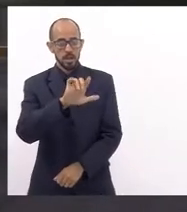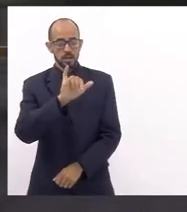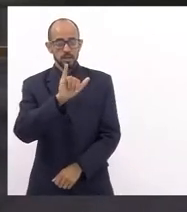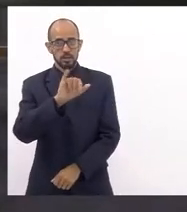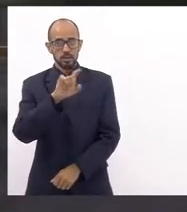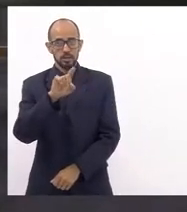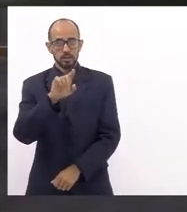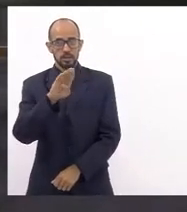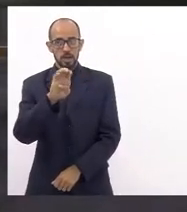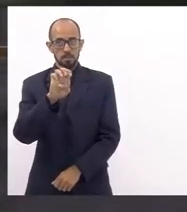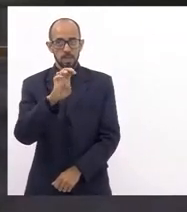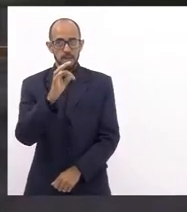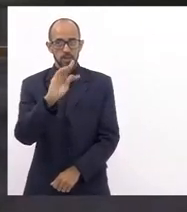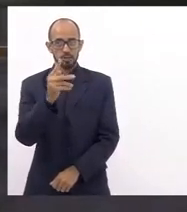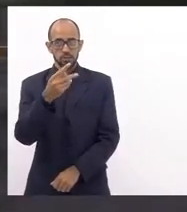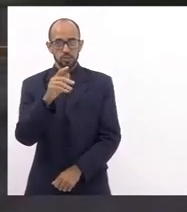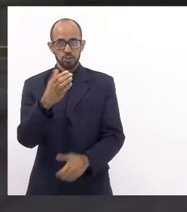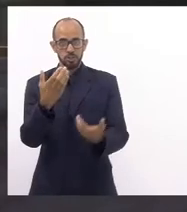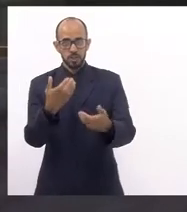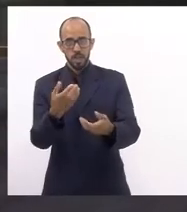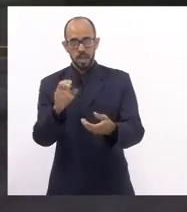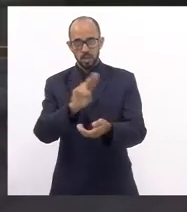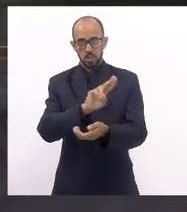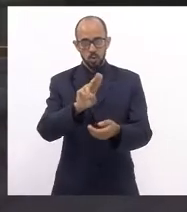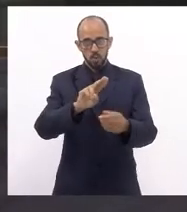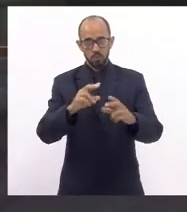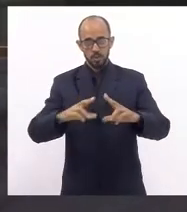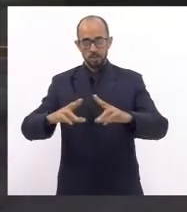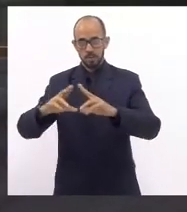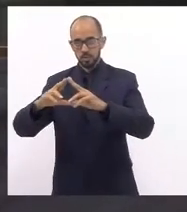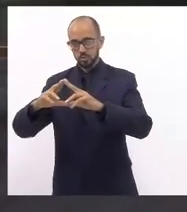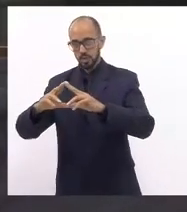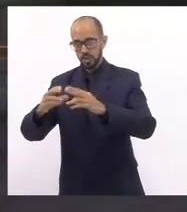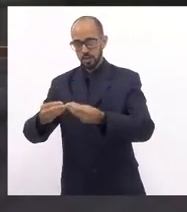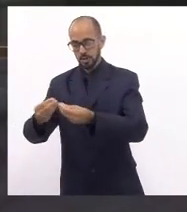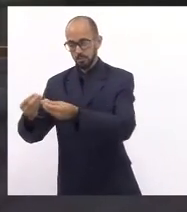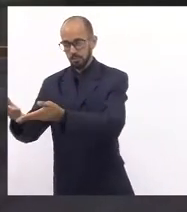da maçonaria, minha pessoa? Pode subir. Pode subir.